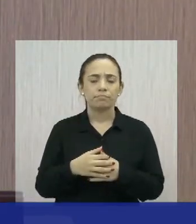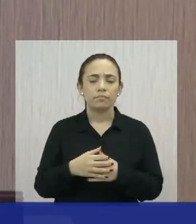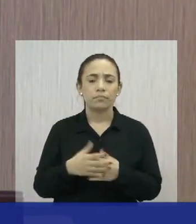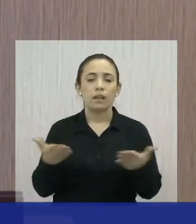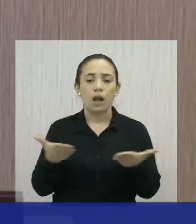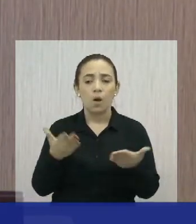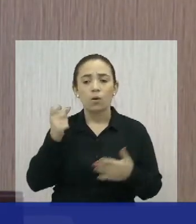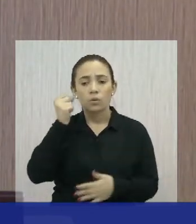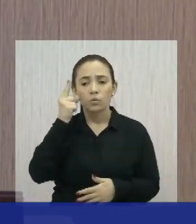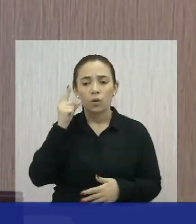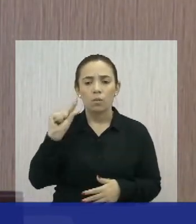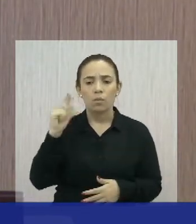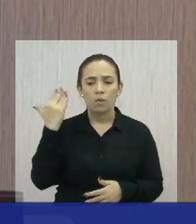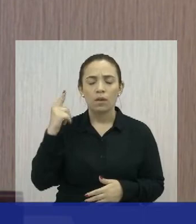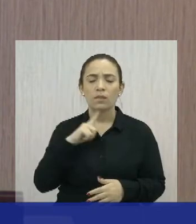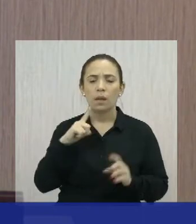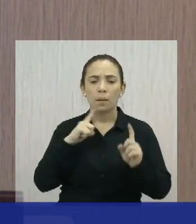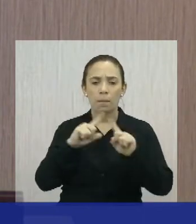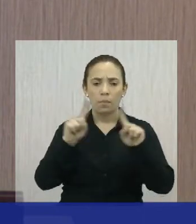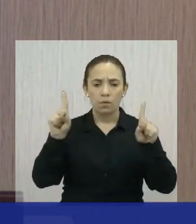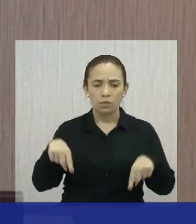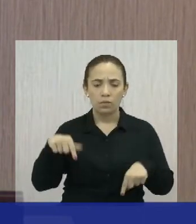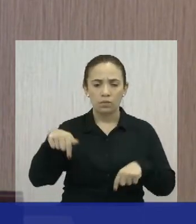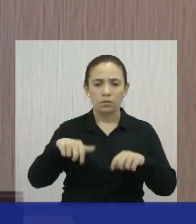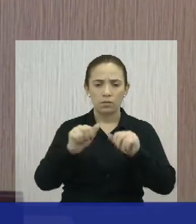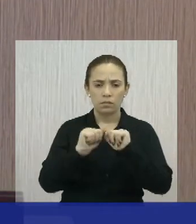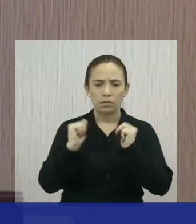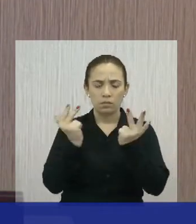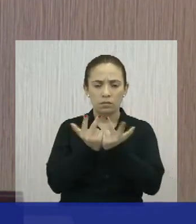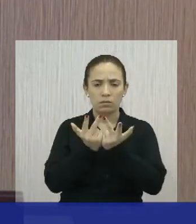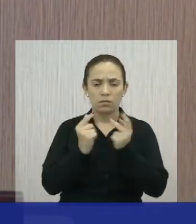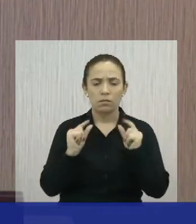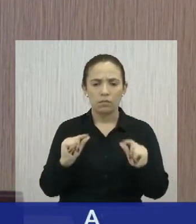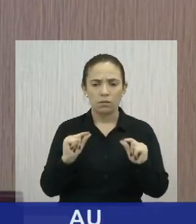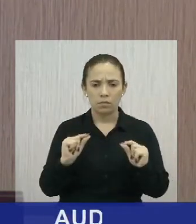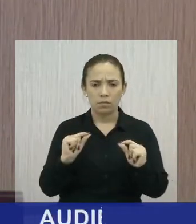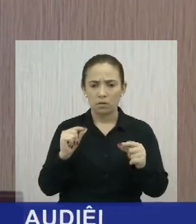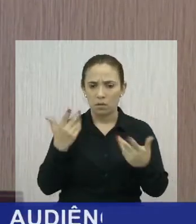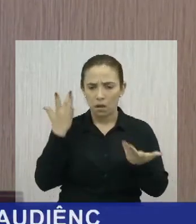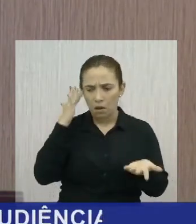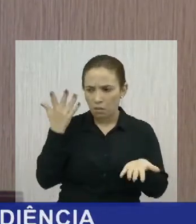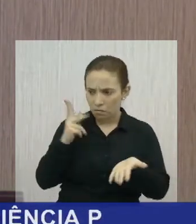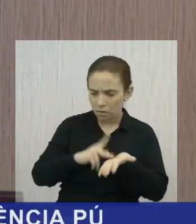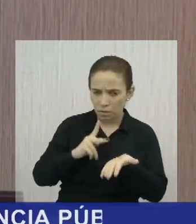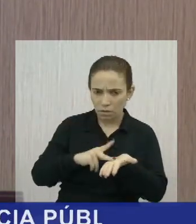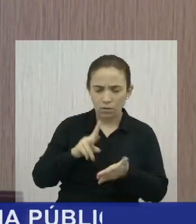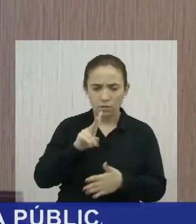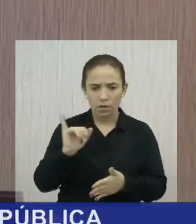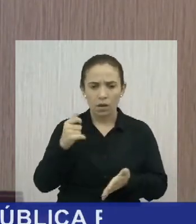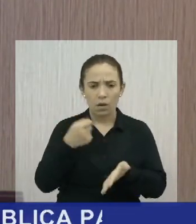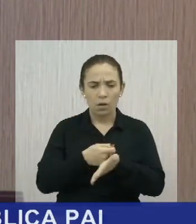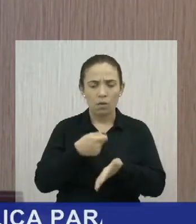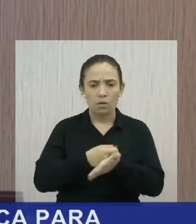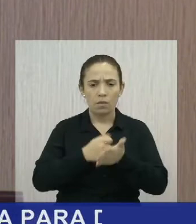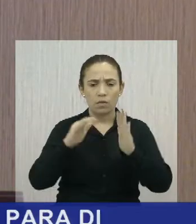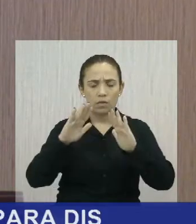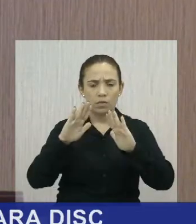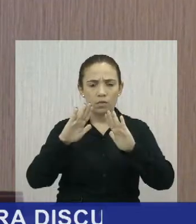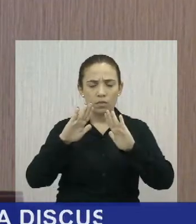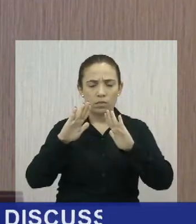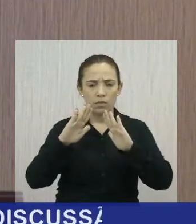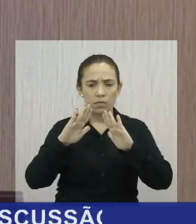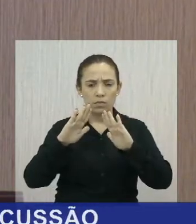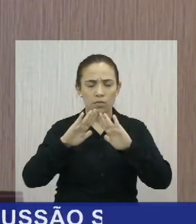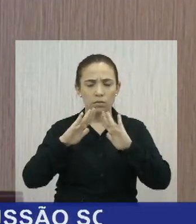soubemos recentemente de que há um projeto que tramita nesta casa, será verdade mesmo? Que vai exigir das escolas, o projeto que é